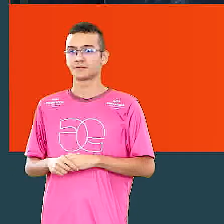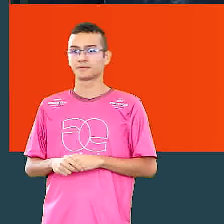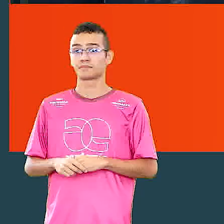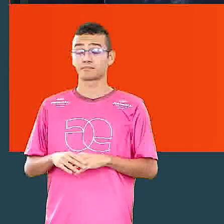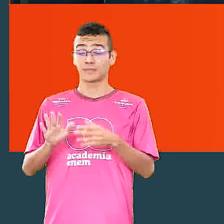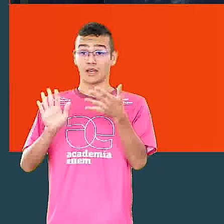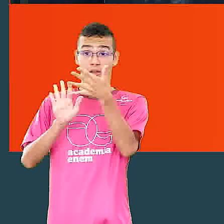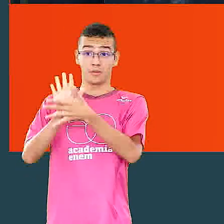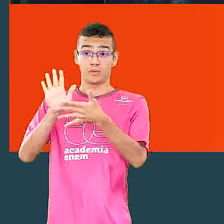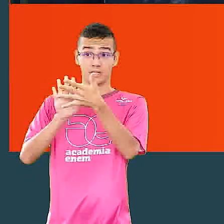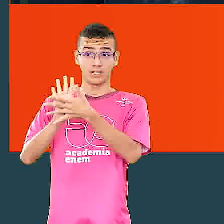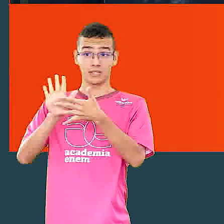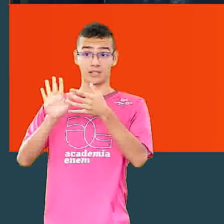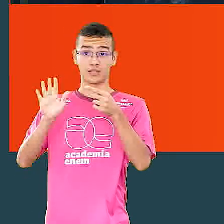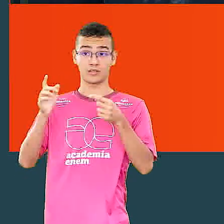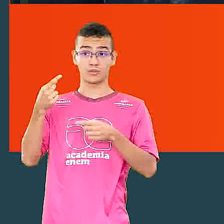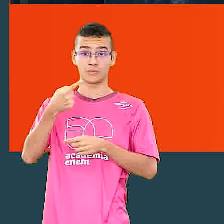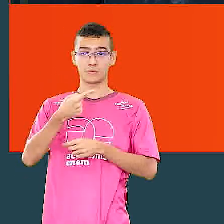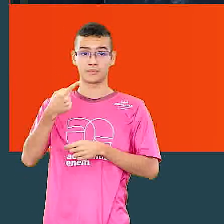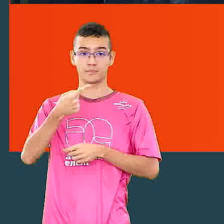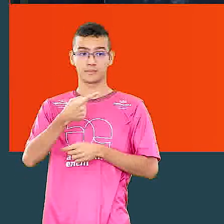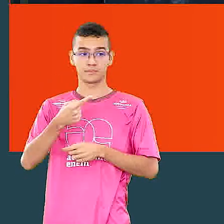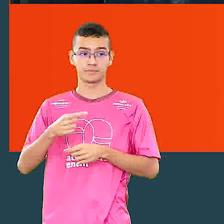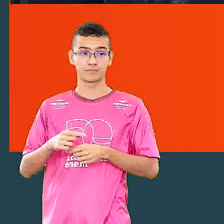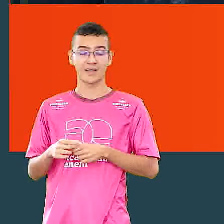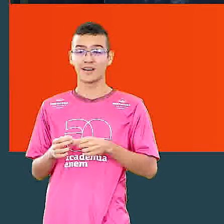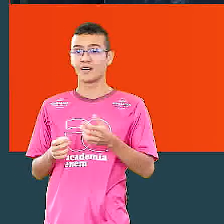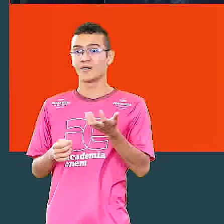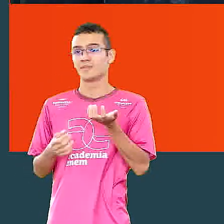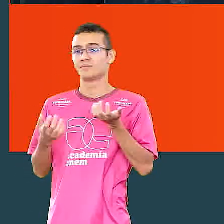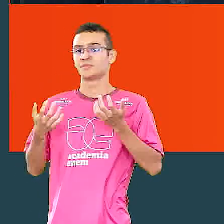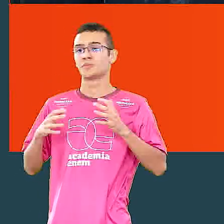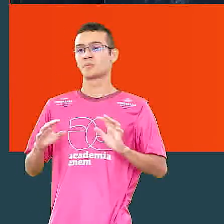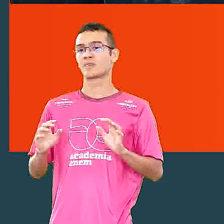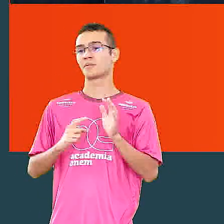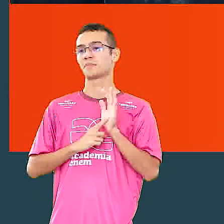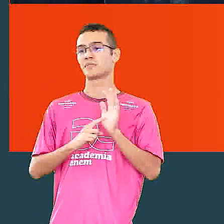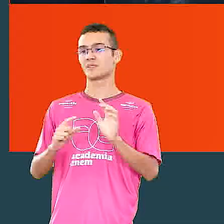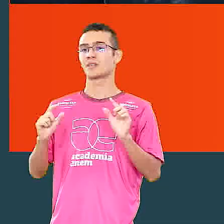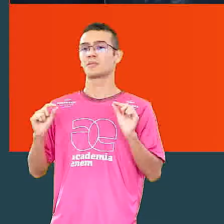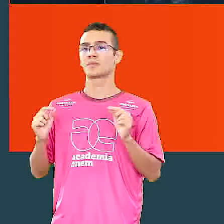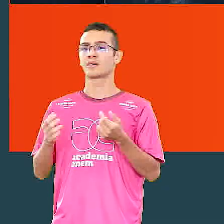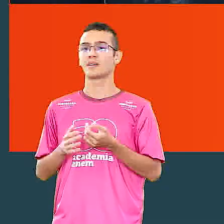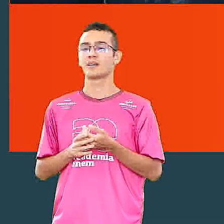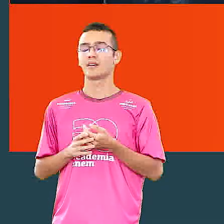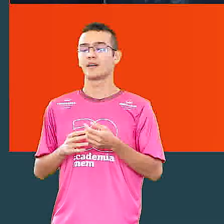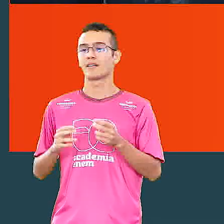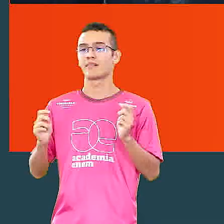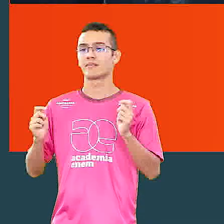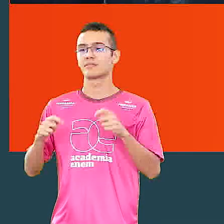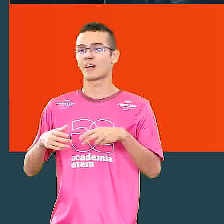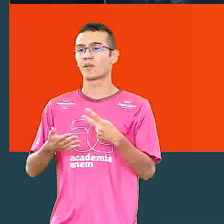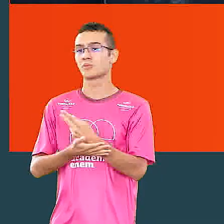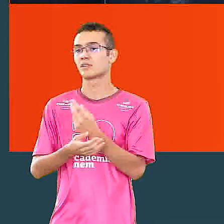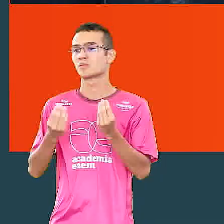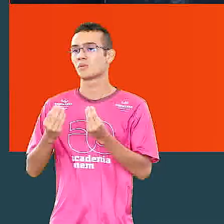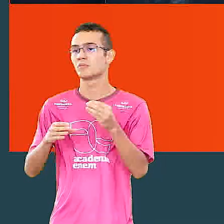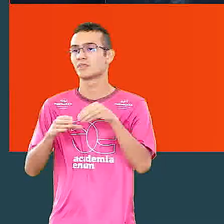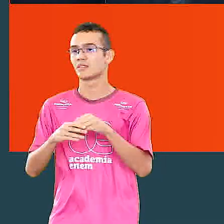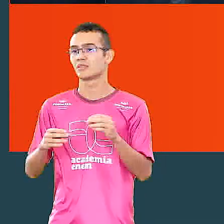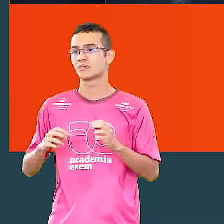texto aqui, eu não quero só a condição industrial, eu quero uma condição industrial melhorada. Eu